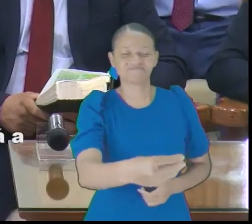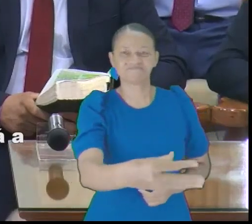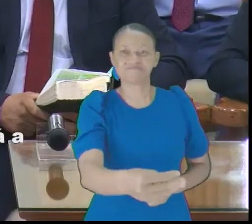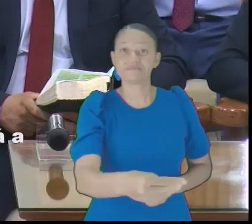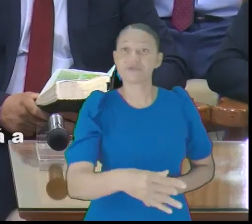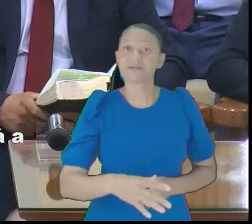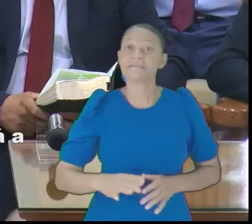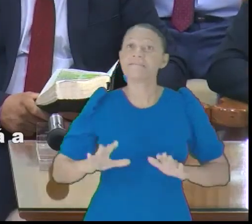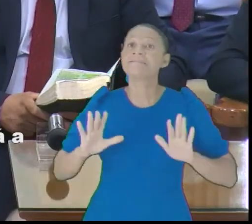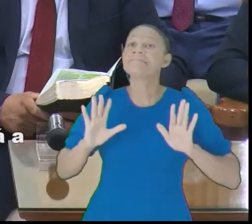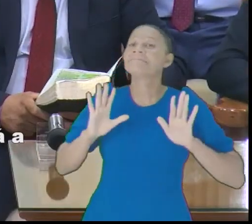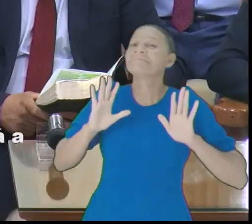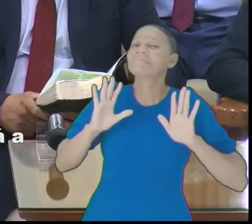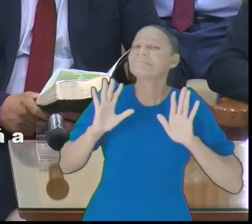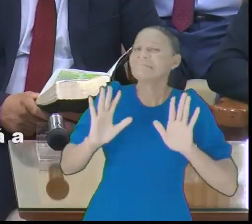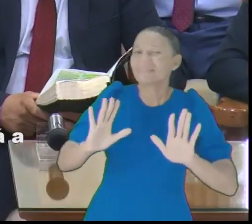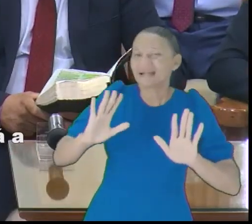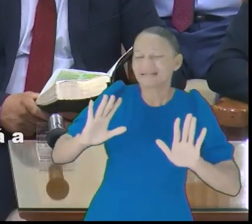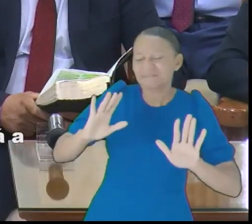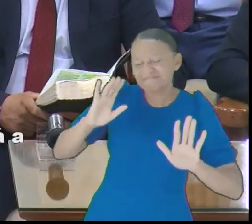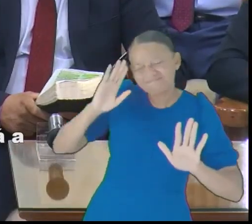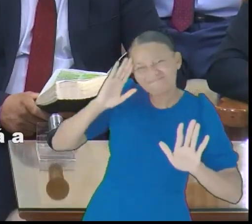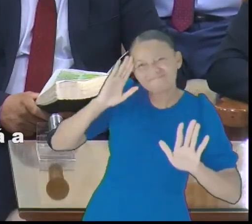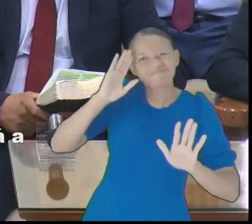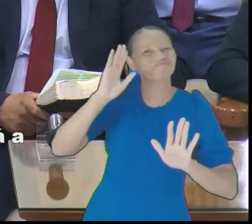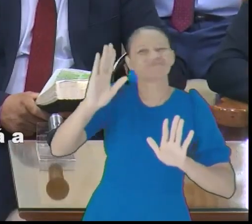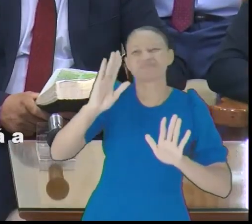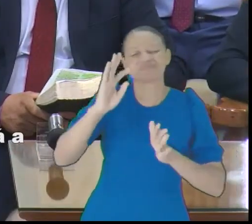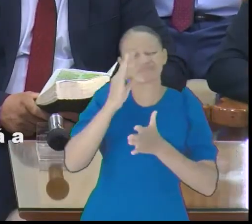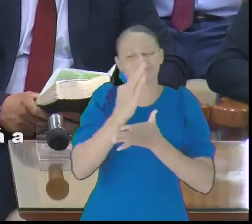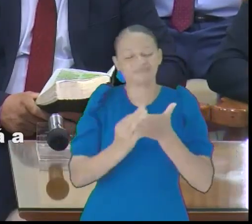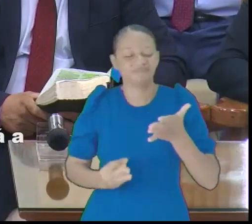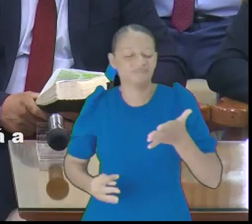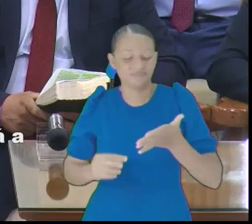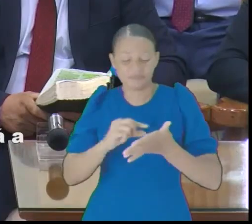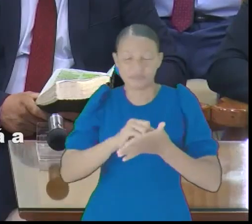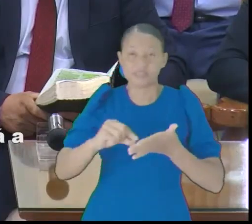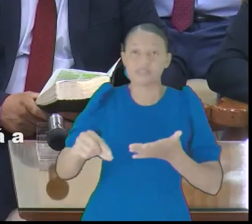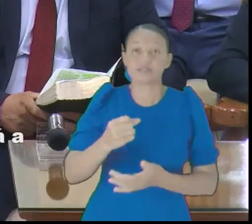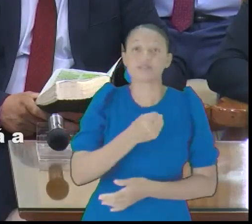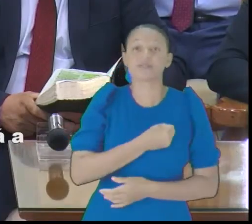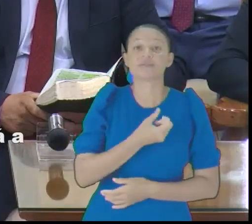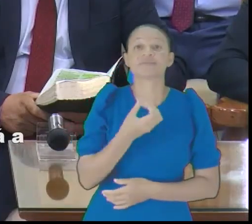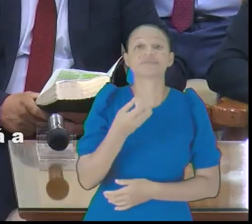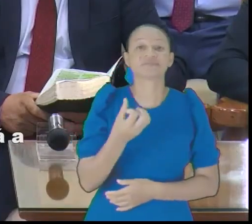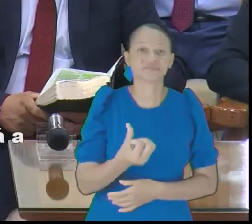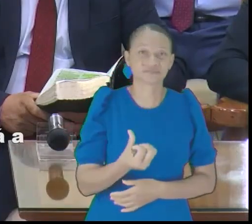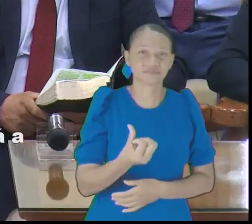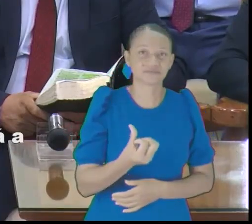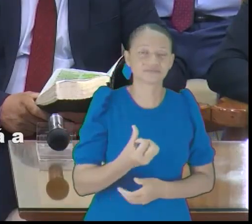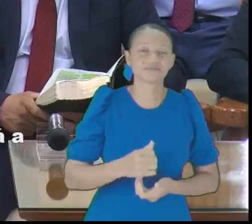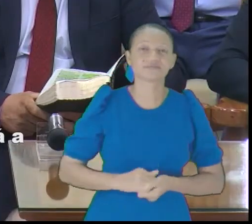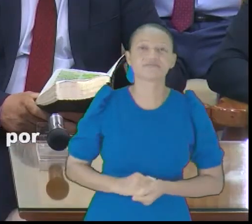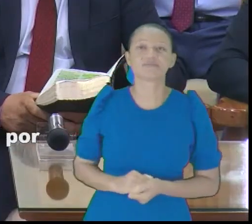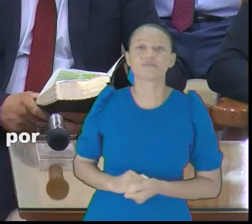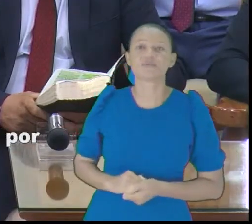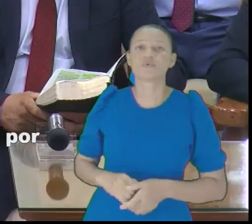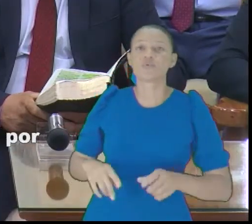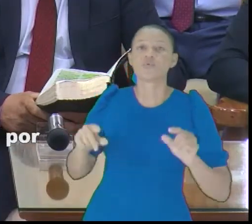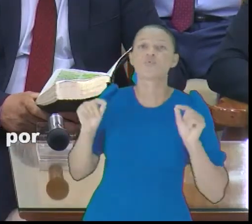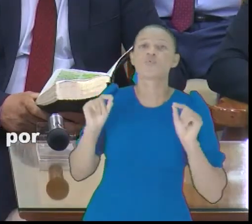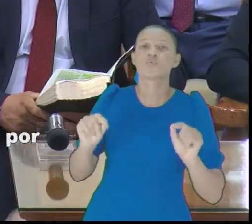Mas a chave desse texto está exatamente no versículo de número 6. O que